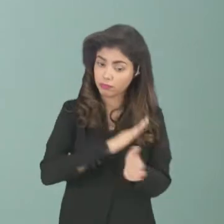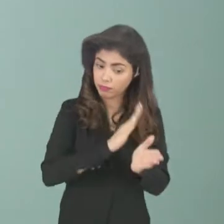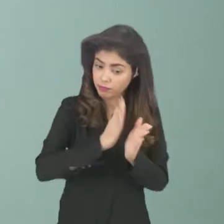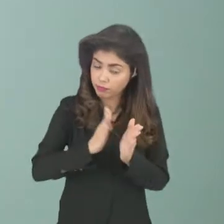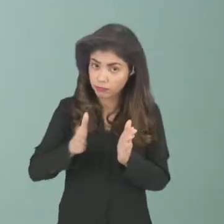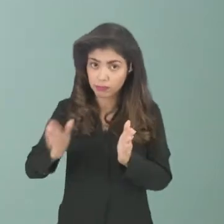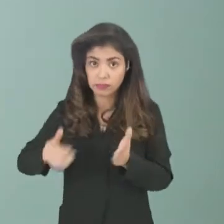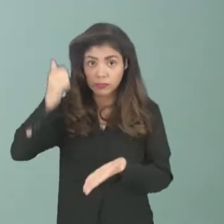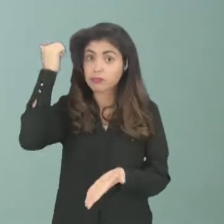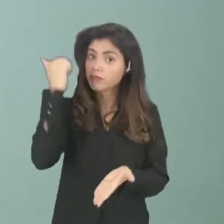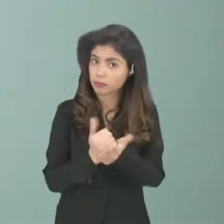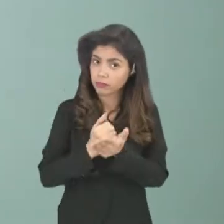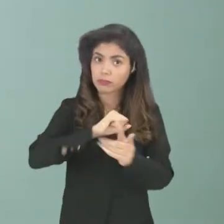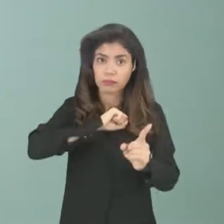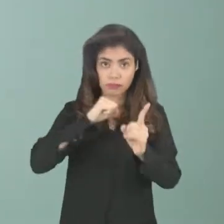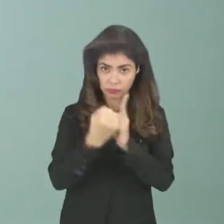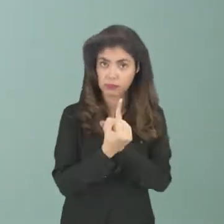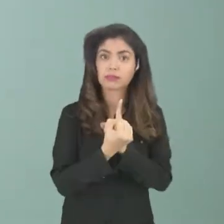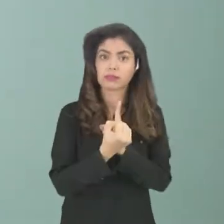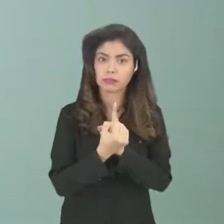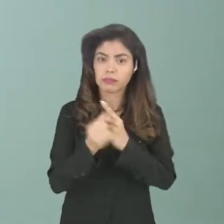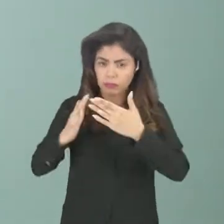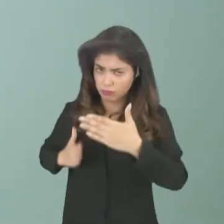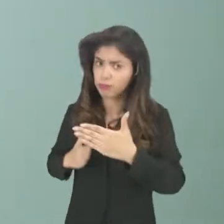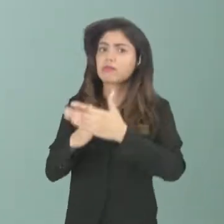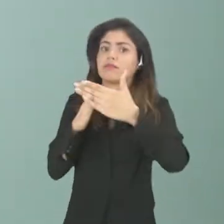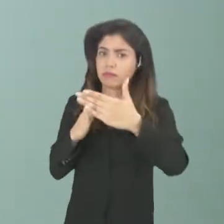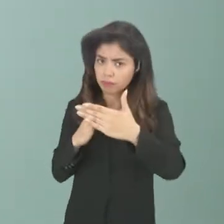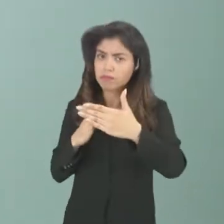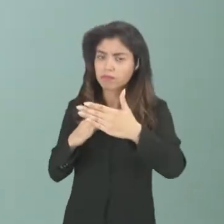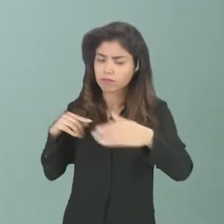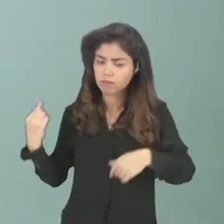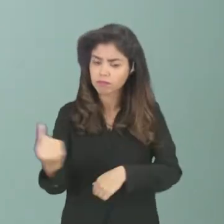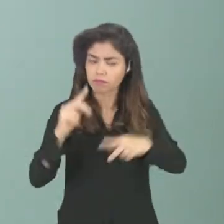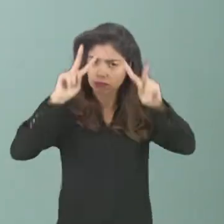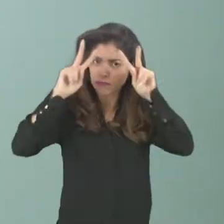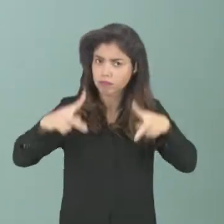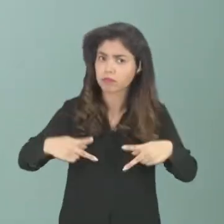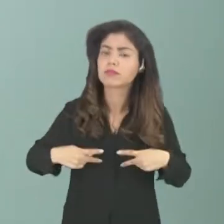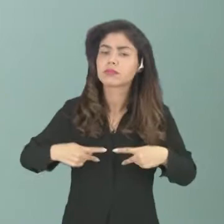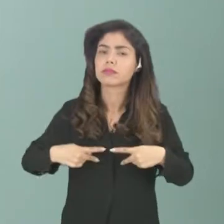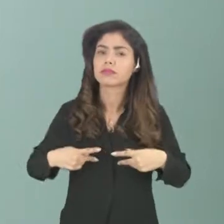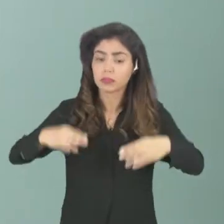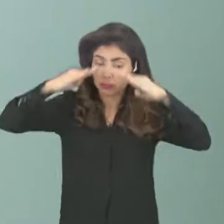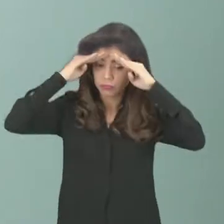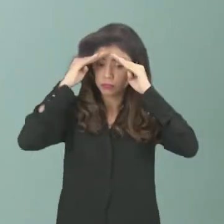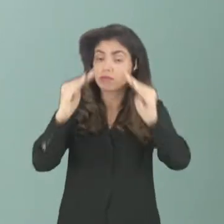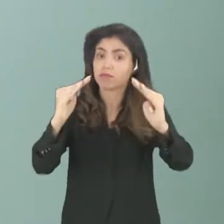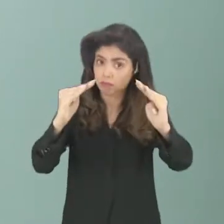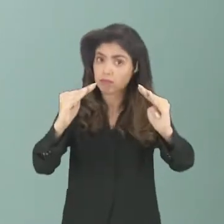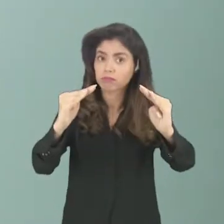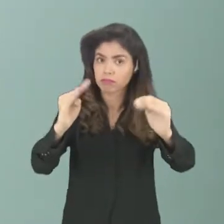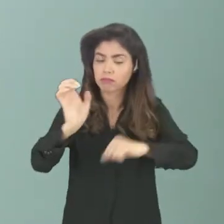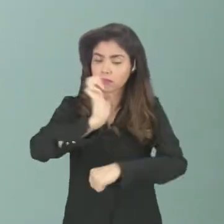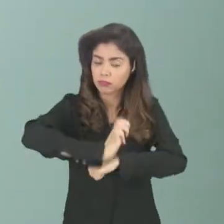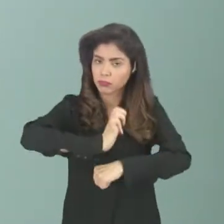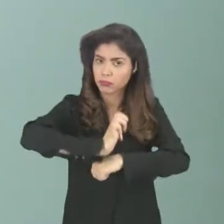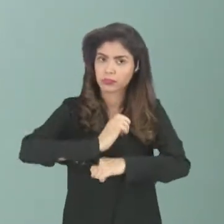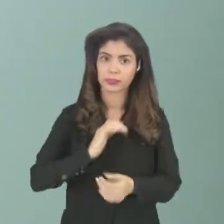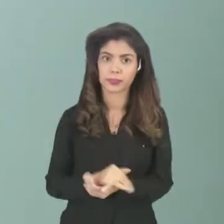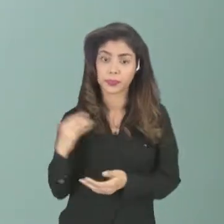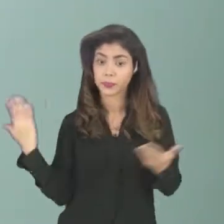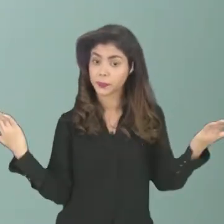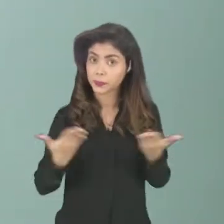de um contrato social, um pacto entre os homens, onde nós criamos as leis e obedecemos ao Estado. E hoje o